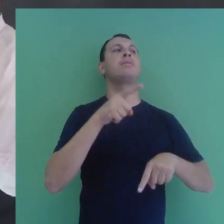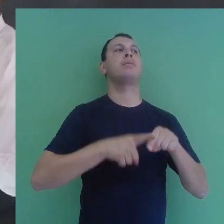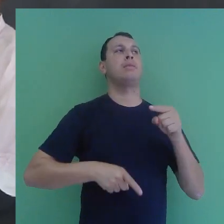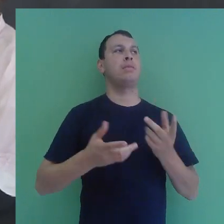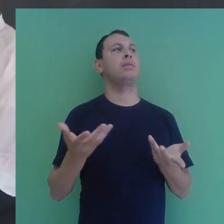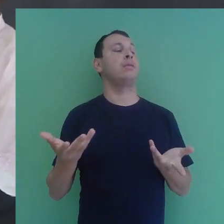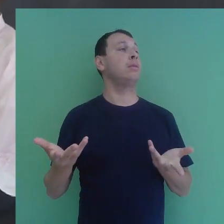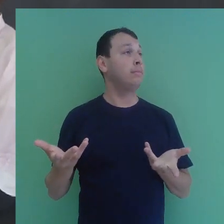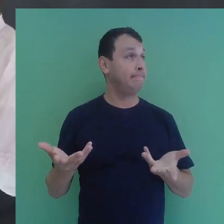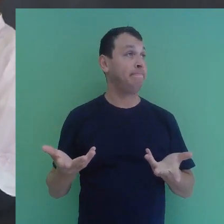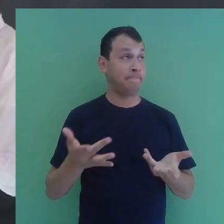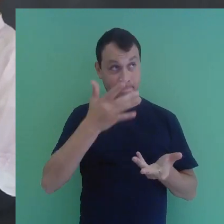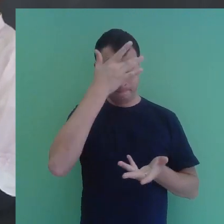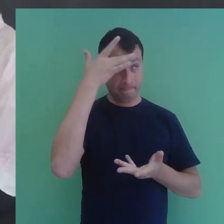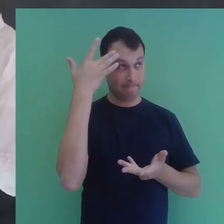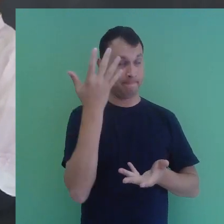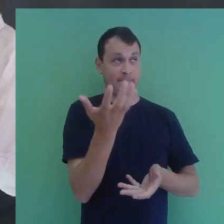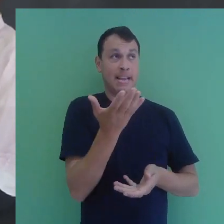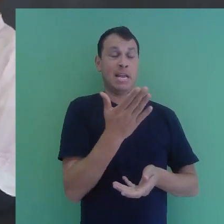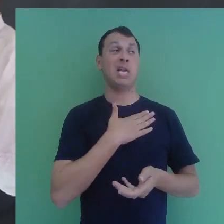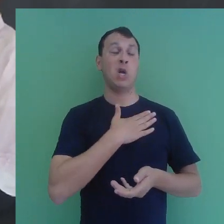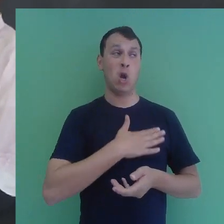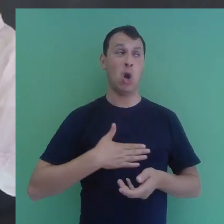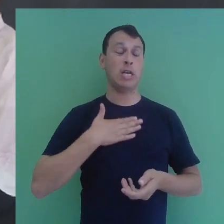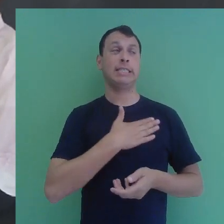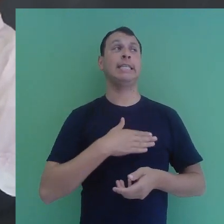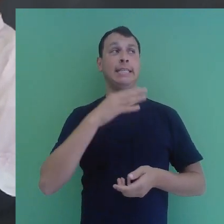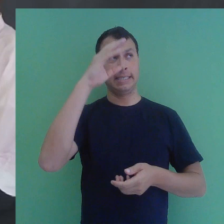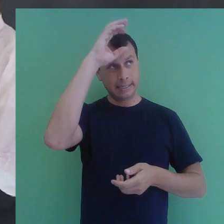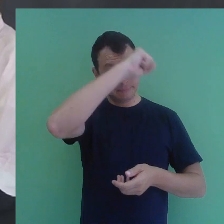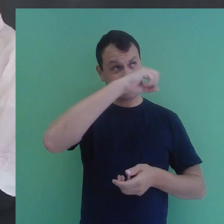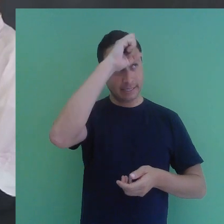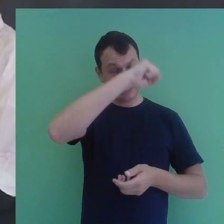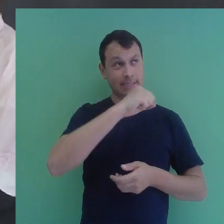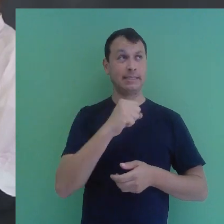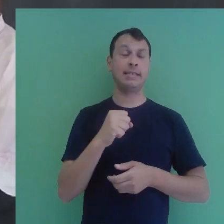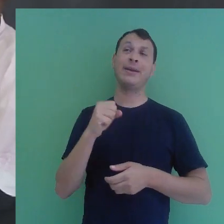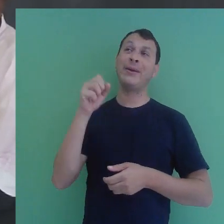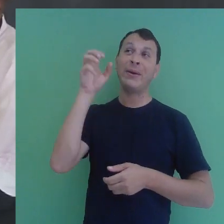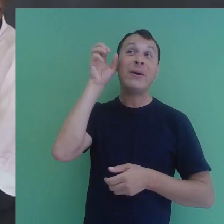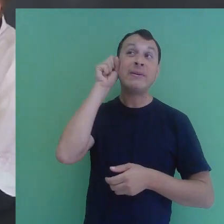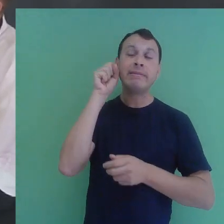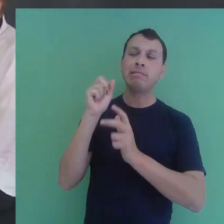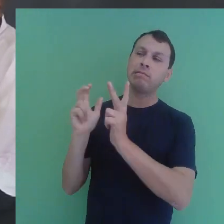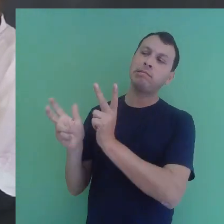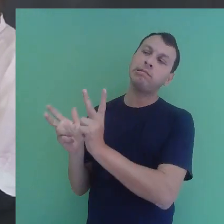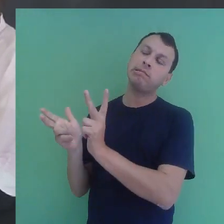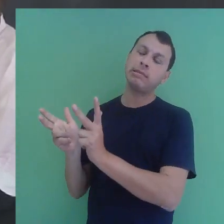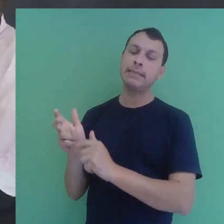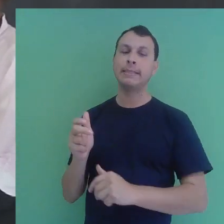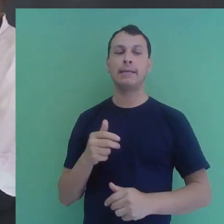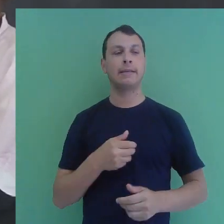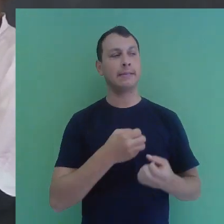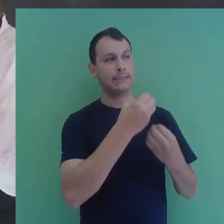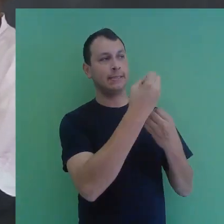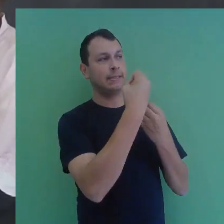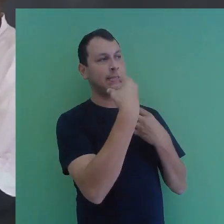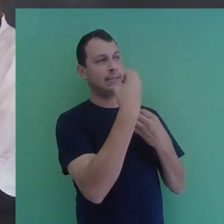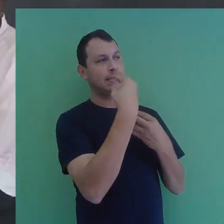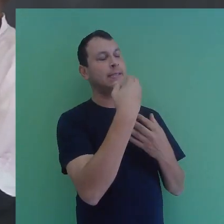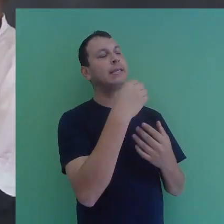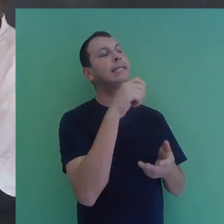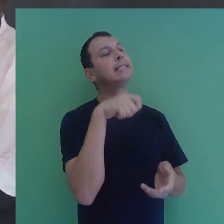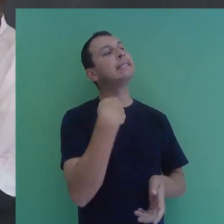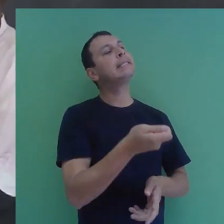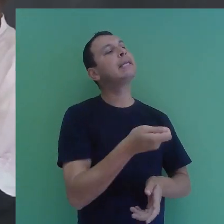todo mundo gostaria de aprender só para, né, falar com os ouvintes. E você me ensinou um dia aí que falso é assim,